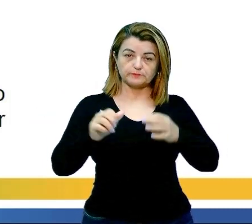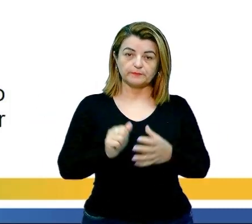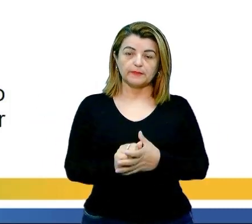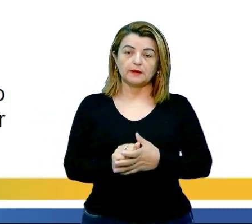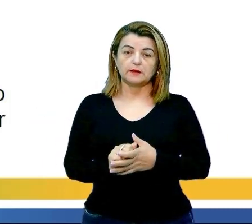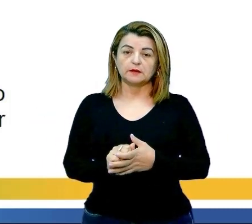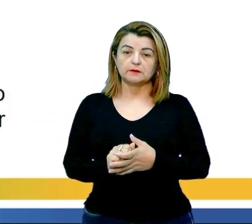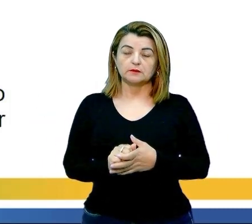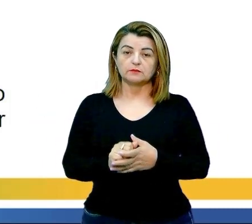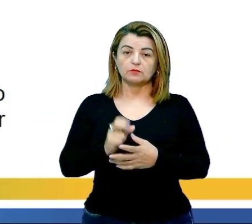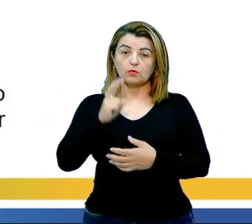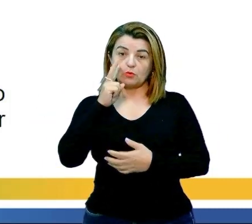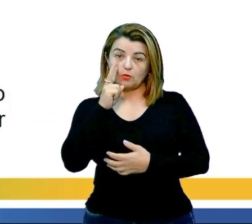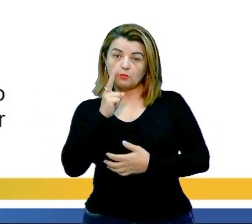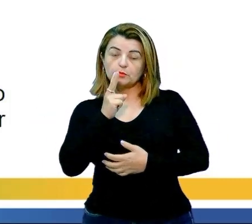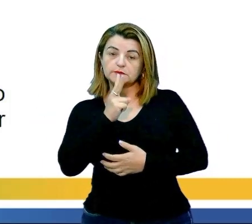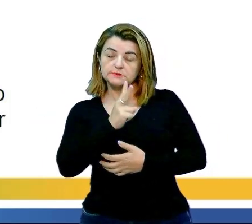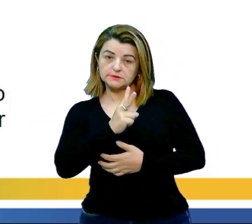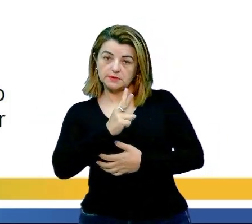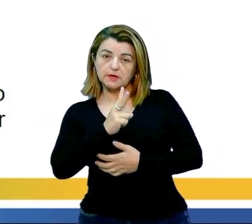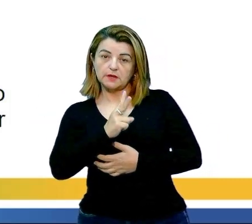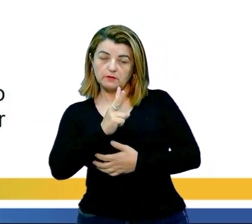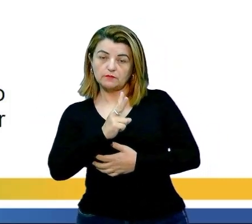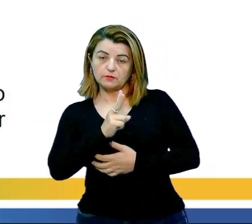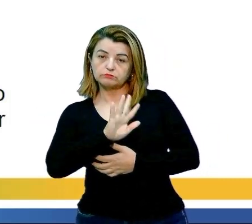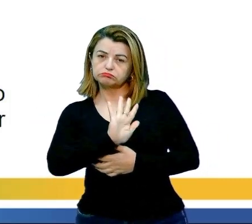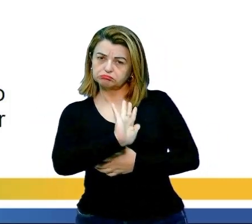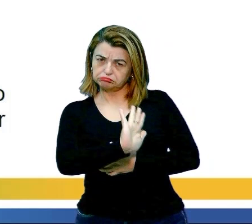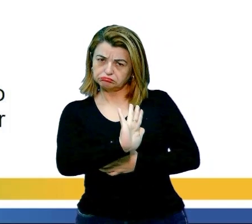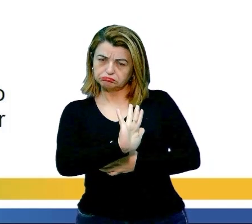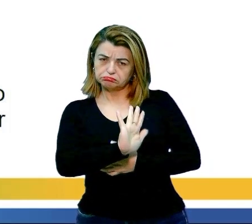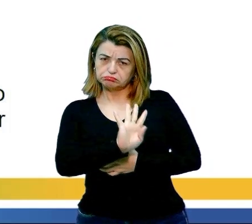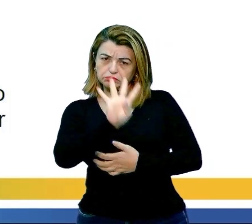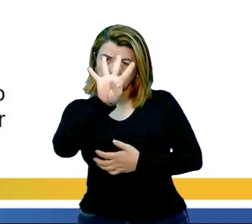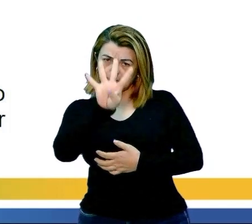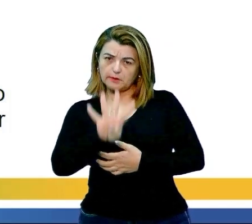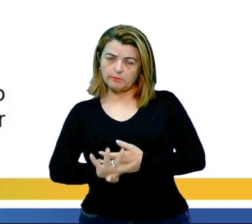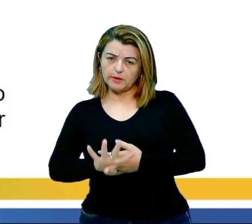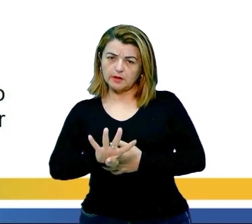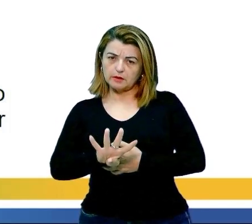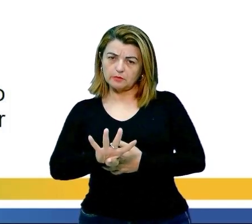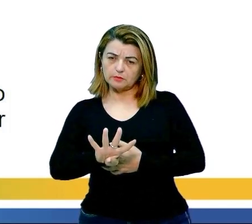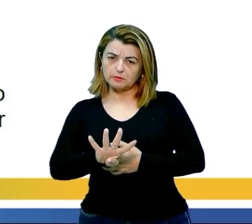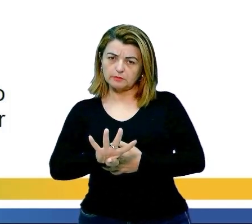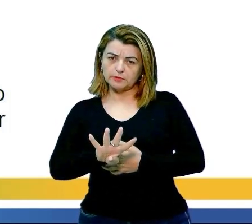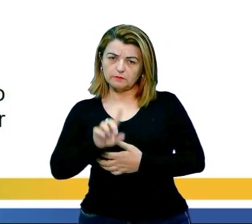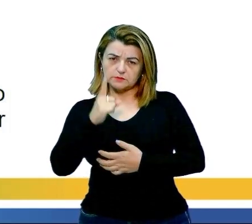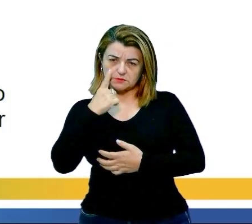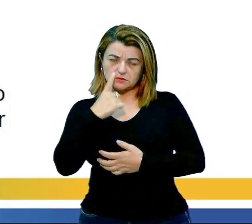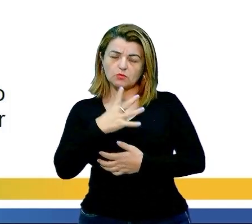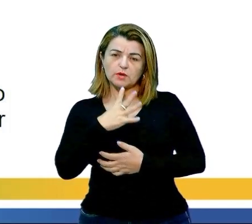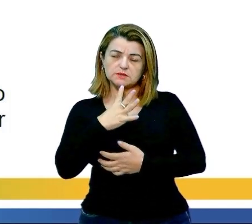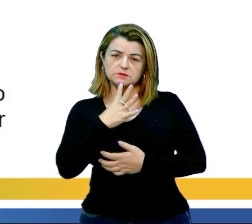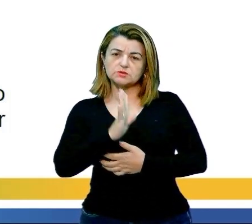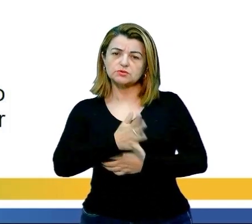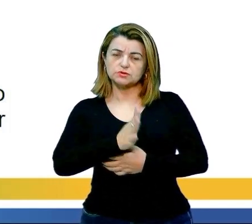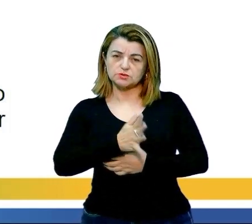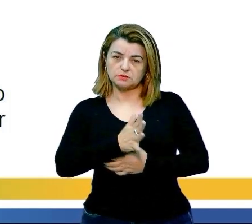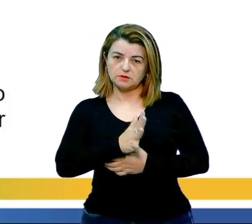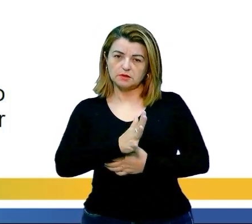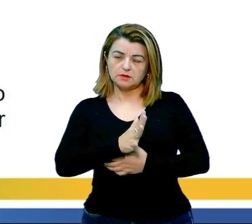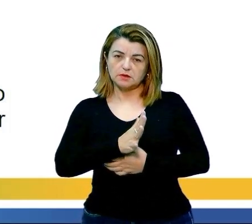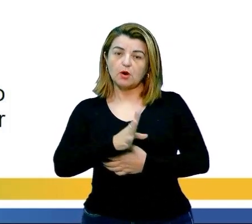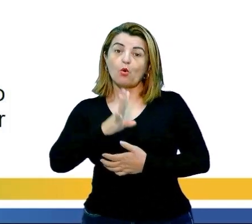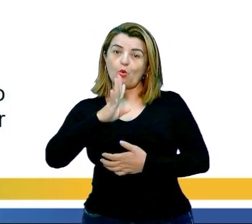primeiro momento, observem bem que eu deixei essa tabela, como vocês bem já conhecem. Então, ela é